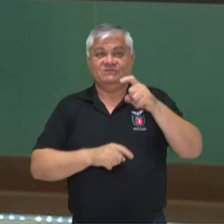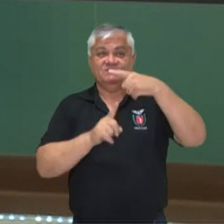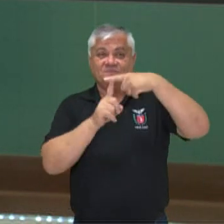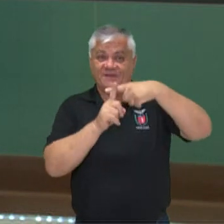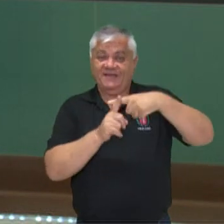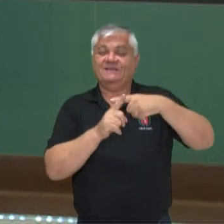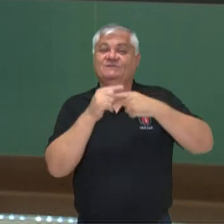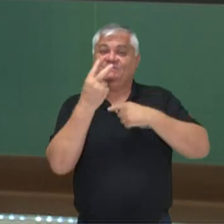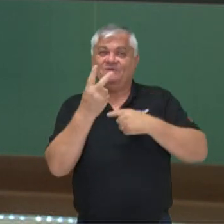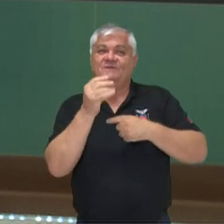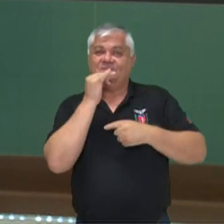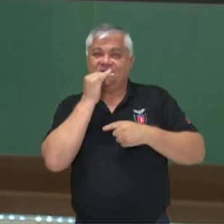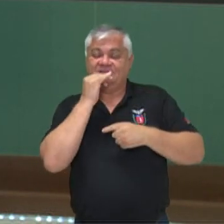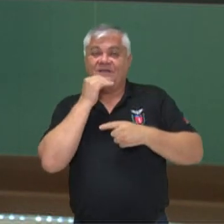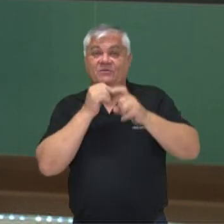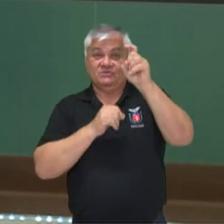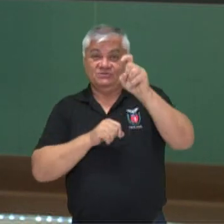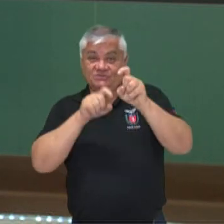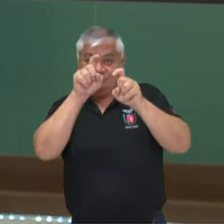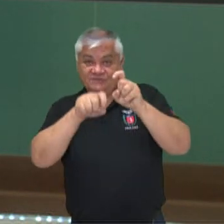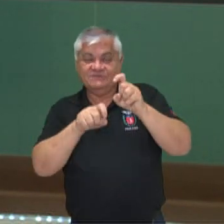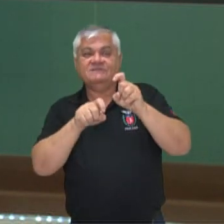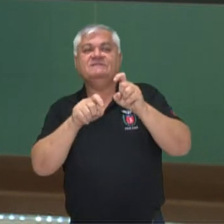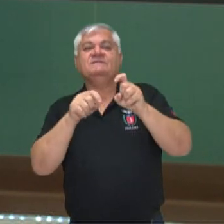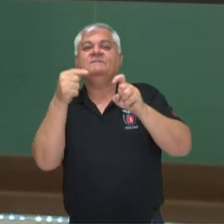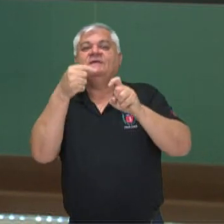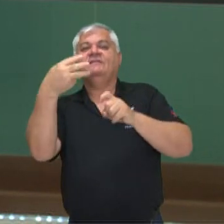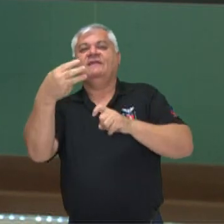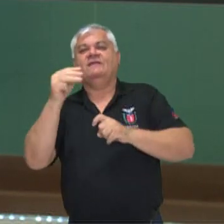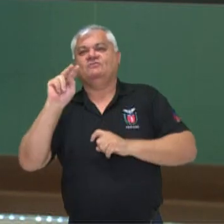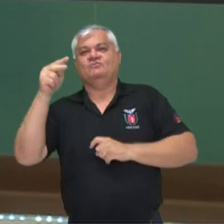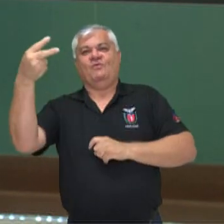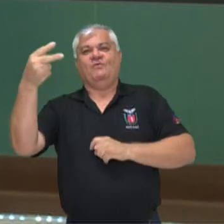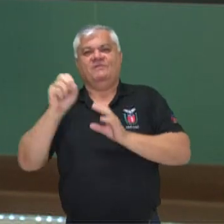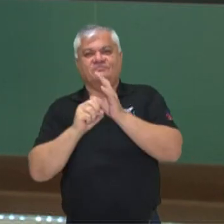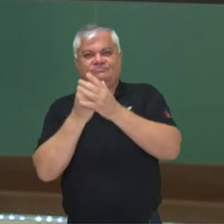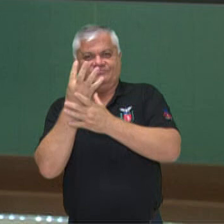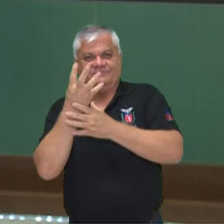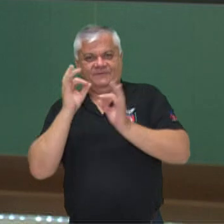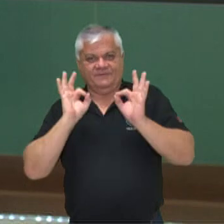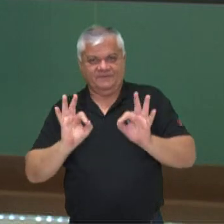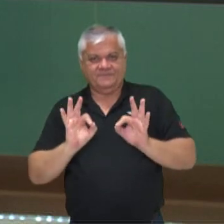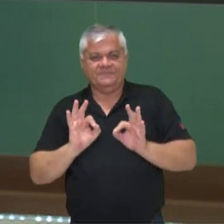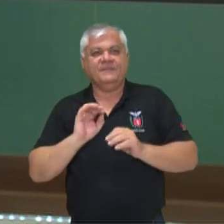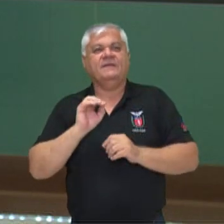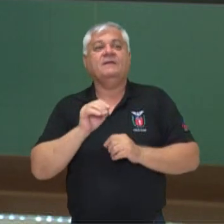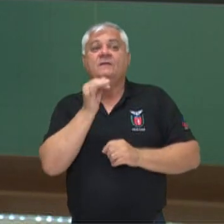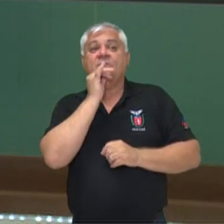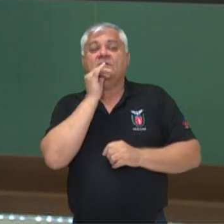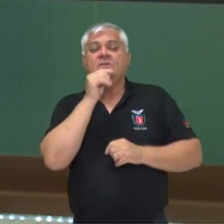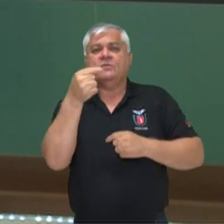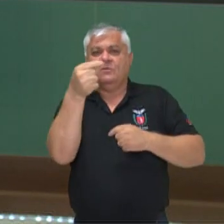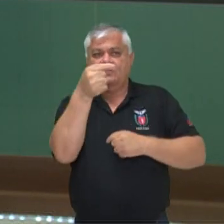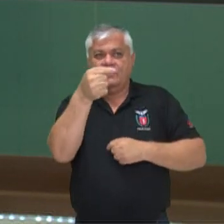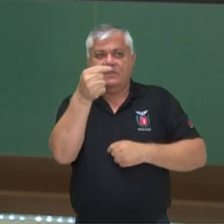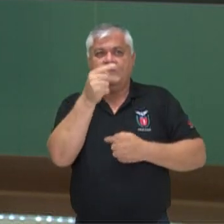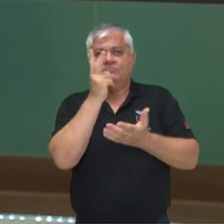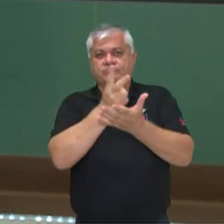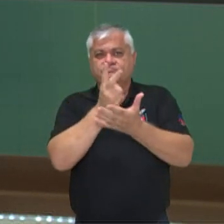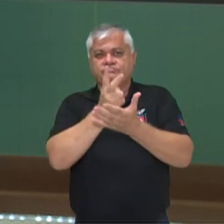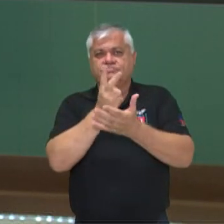termo, raiz quadrada do primeiro, né? Raiz quadrada do último, tudo isso ao quadrado. E o sinal do meio é o sinal do